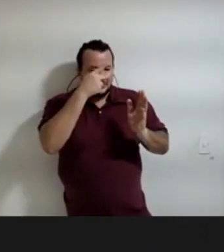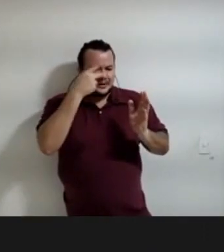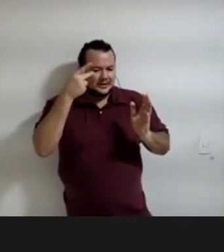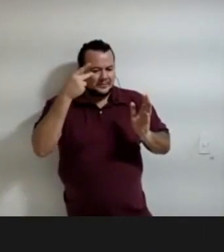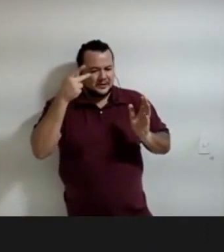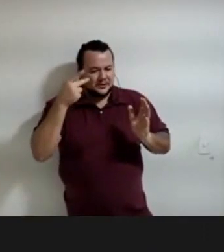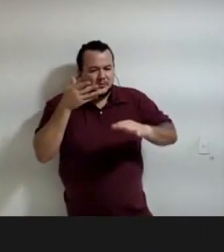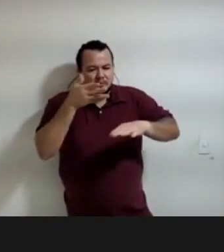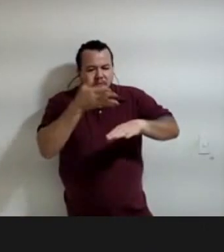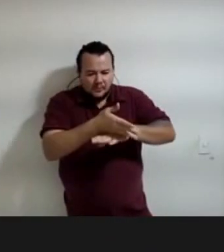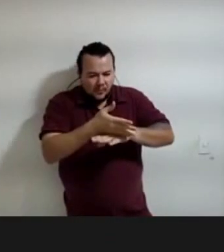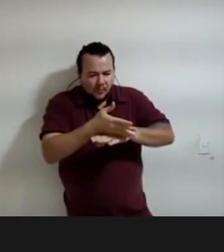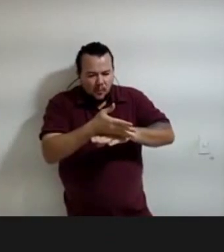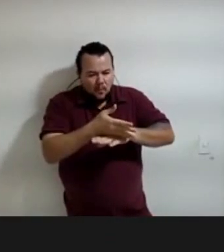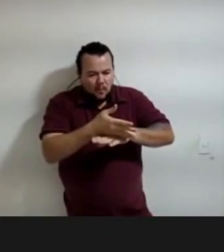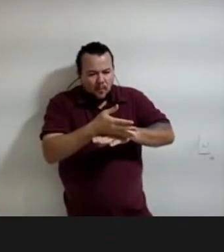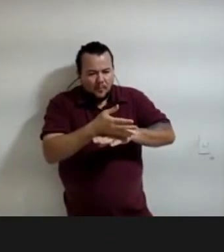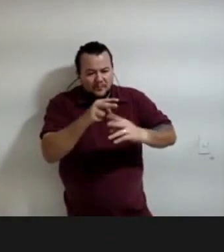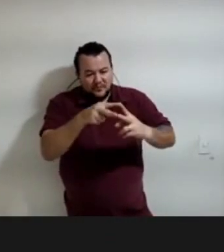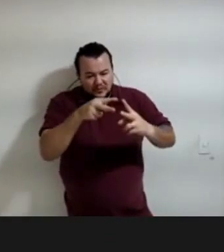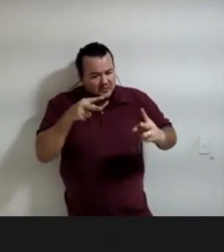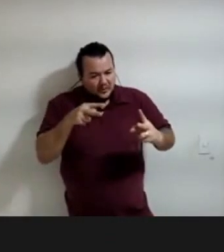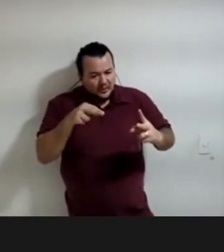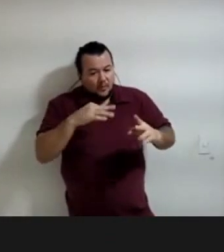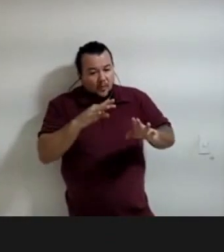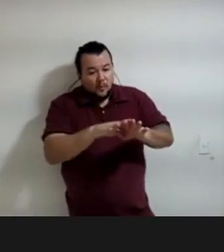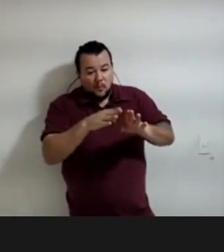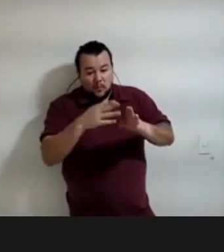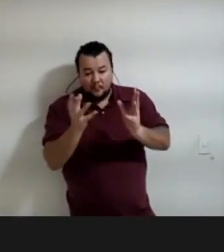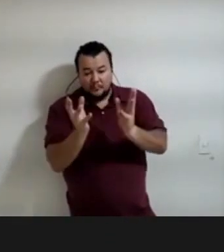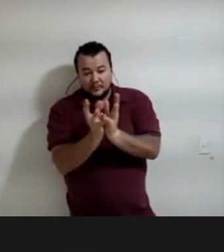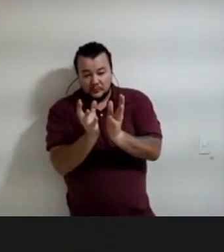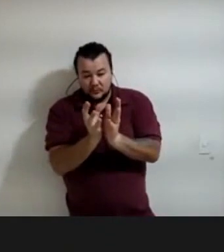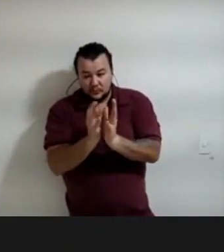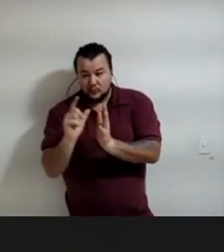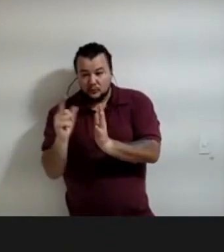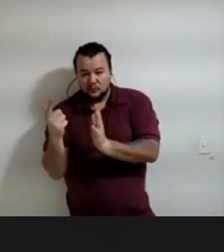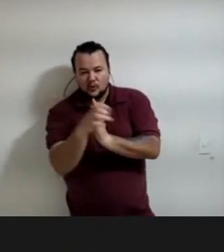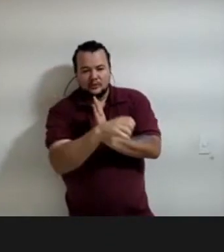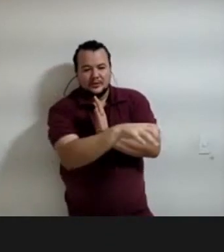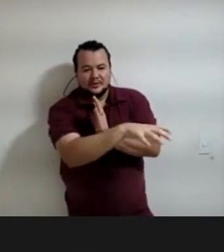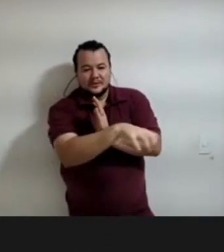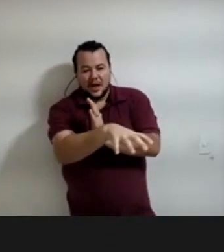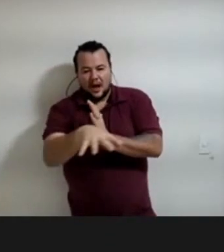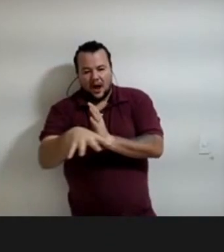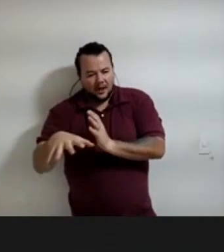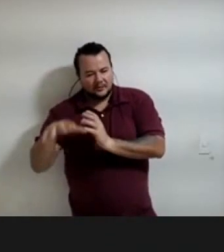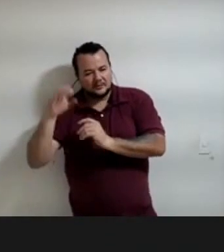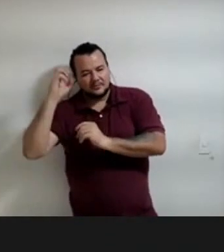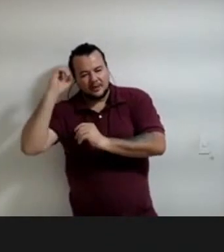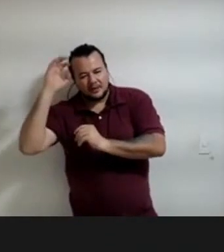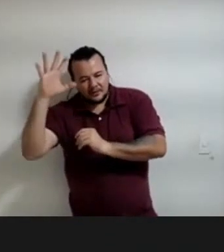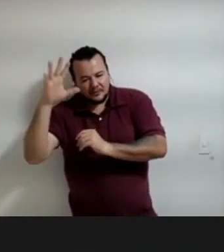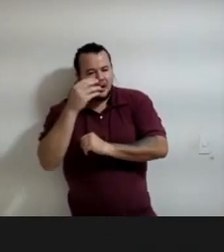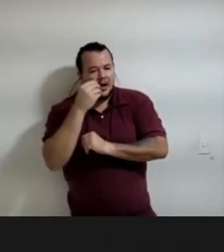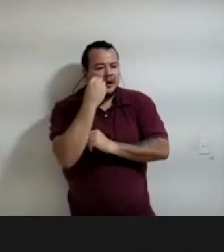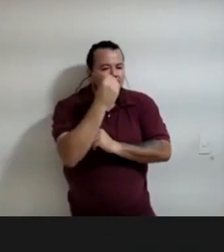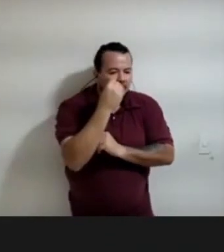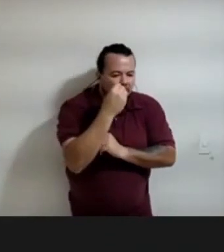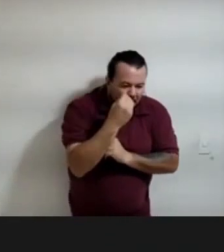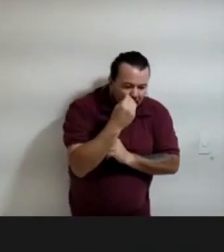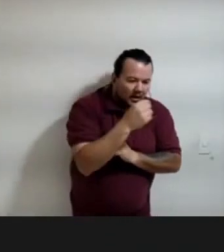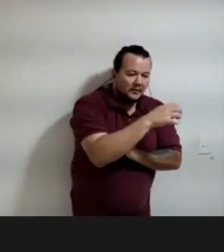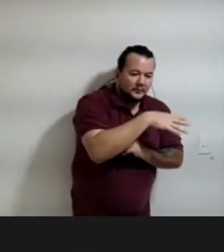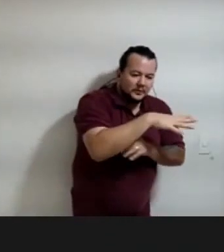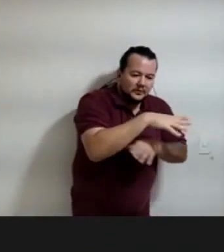nós abrimos coletivamente esses outros espaços, espaços para criatividade, experimentação e espaços